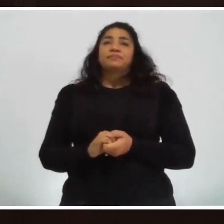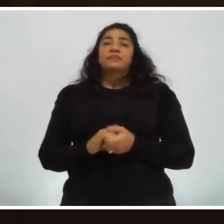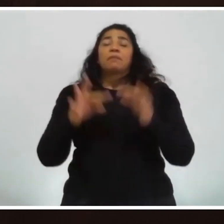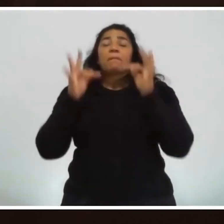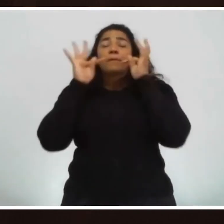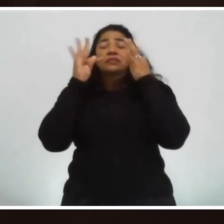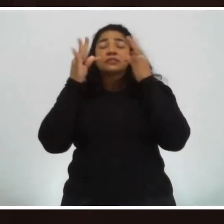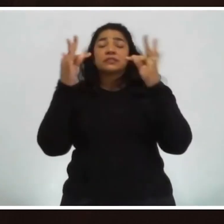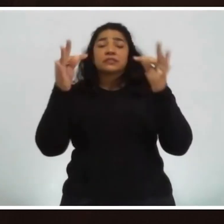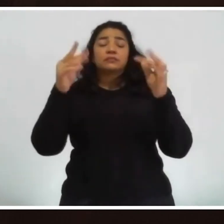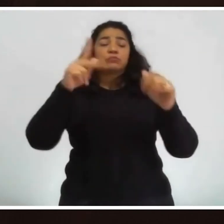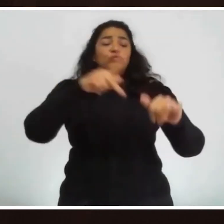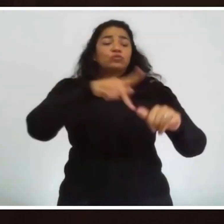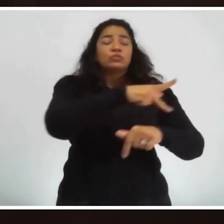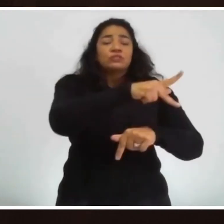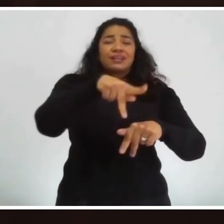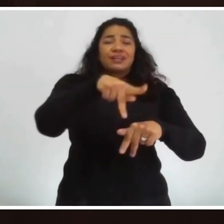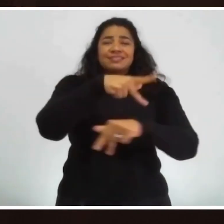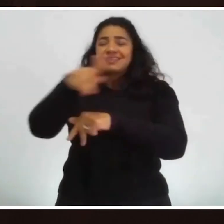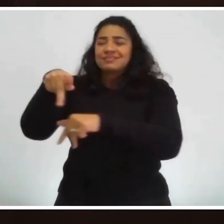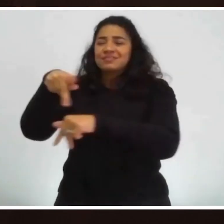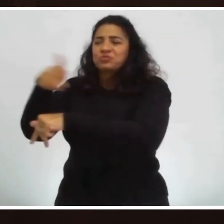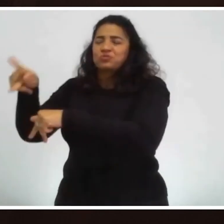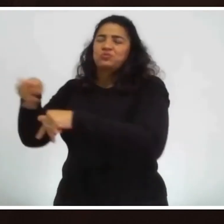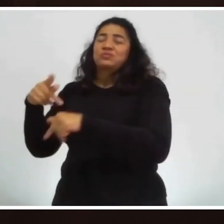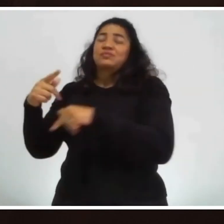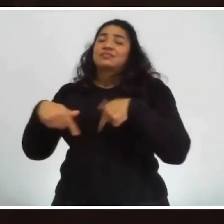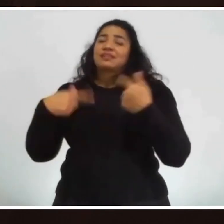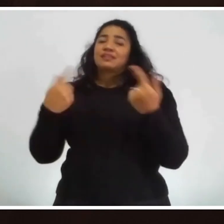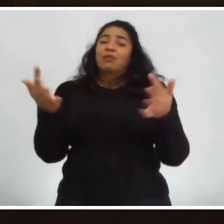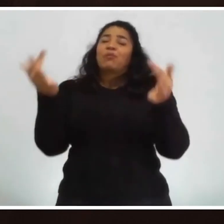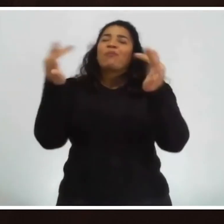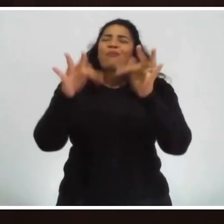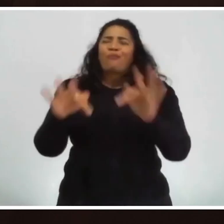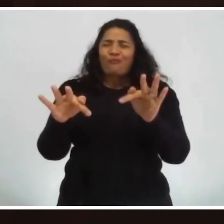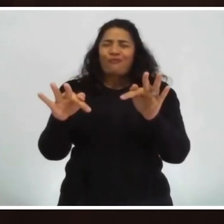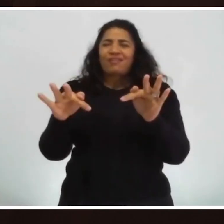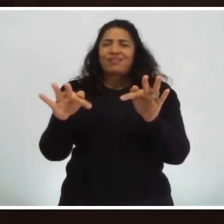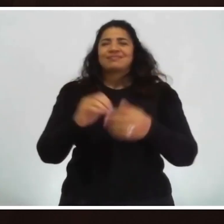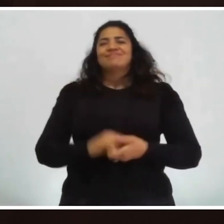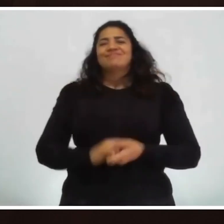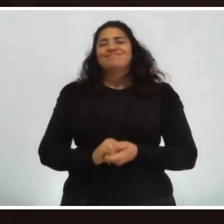todas as nações. E então virá o fim. Aleluia!